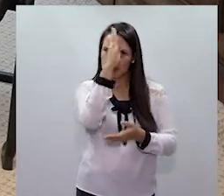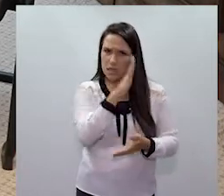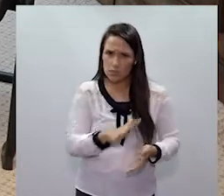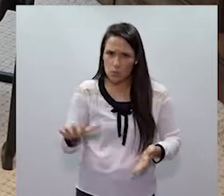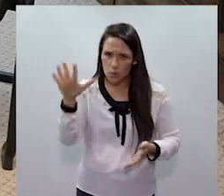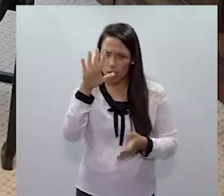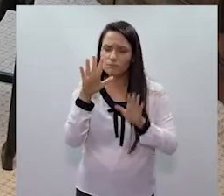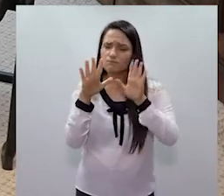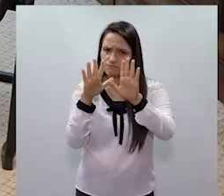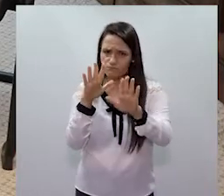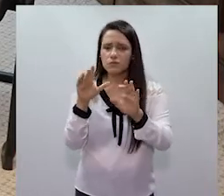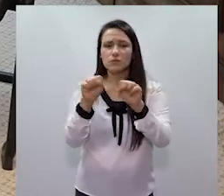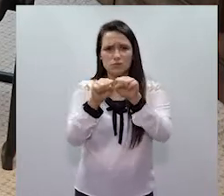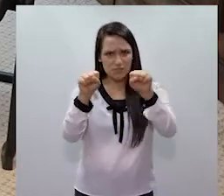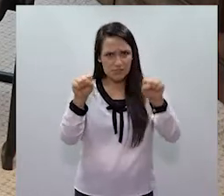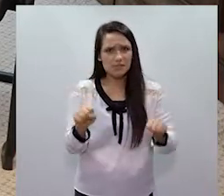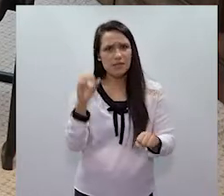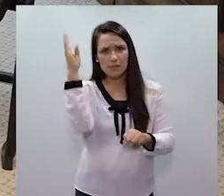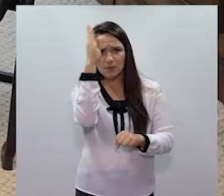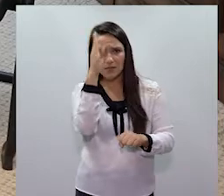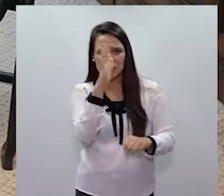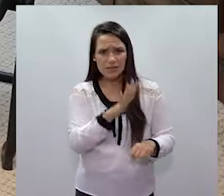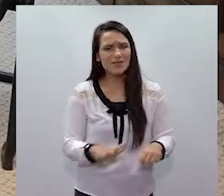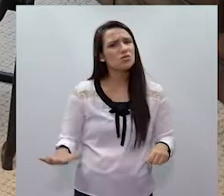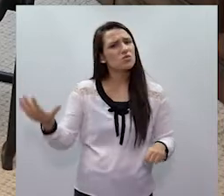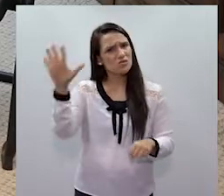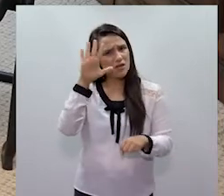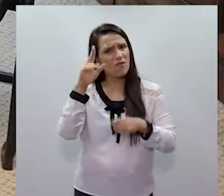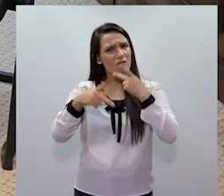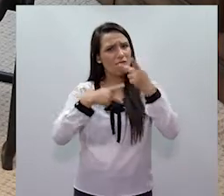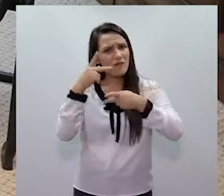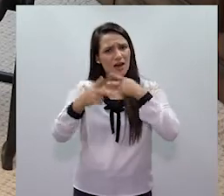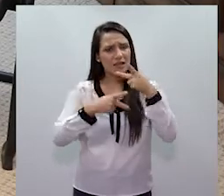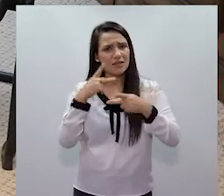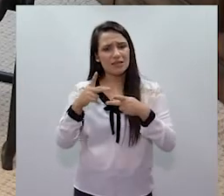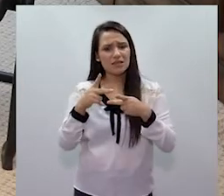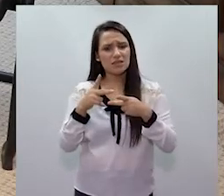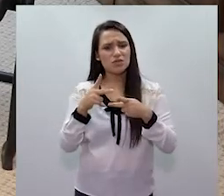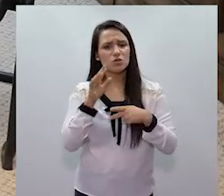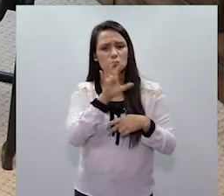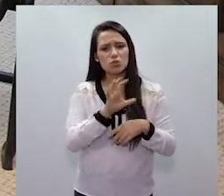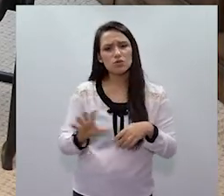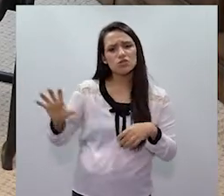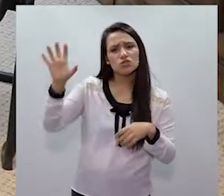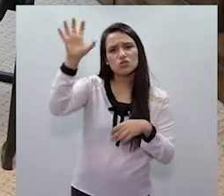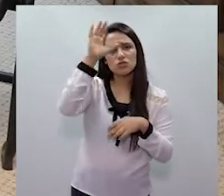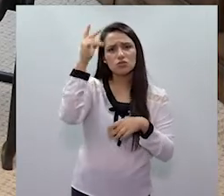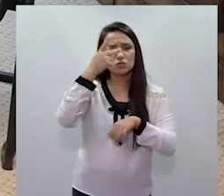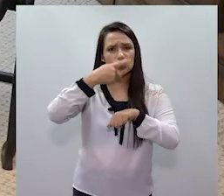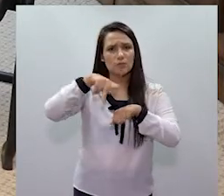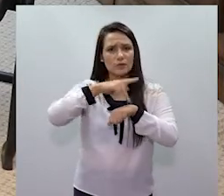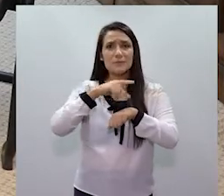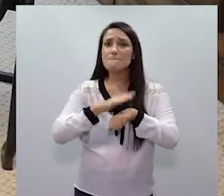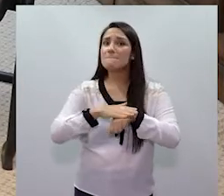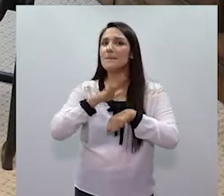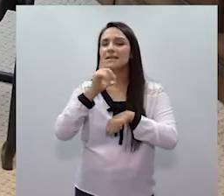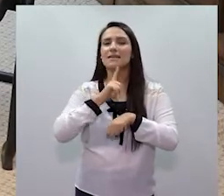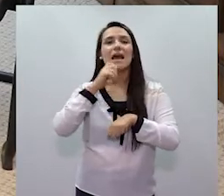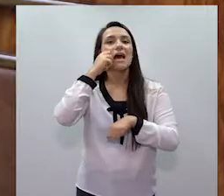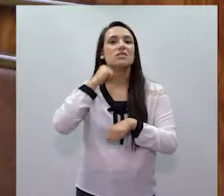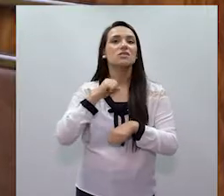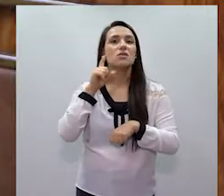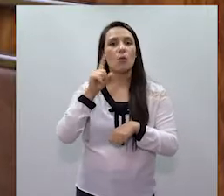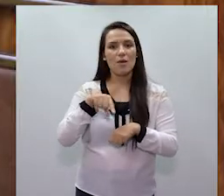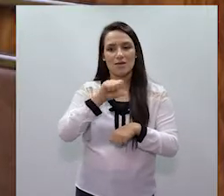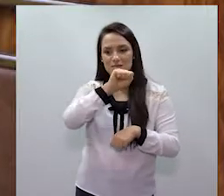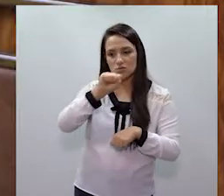de acordo com o Sistema Nacional de Adoção e Acolhimento, a região do país com mais crianças e adolescentes acolhidas é o